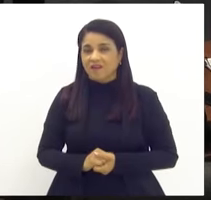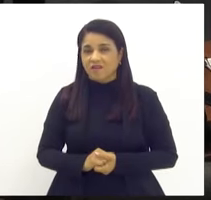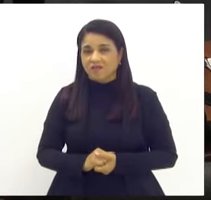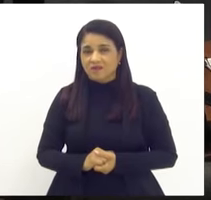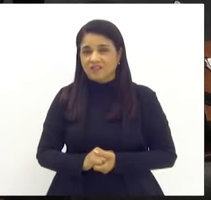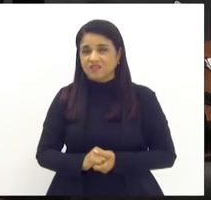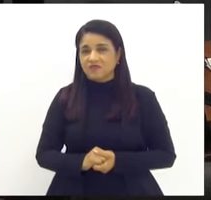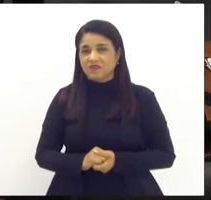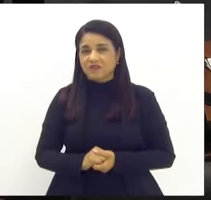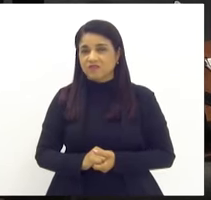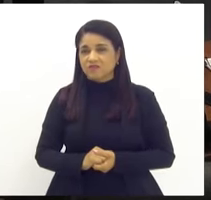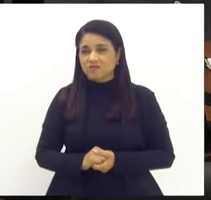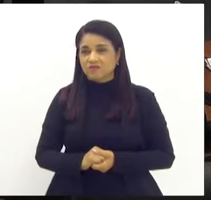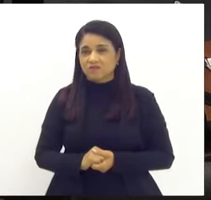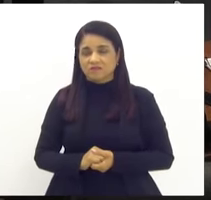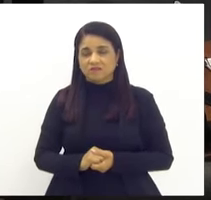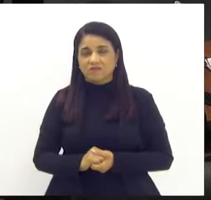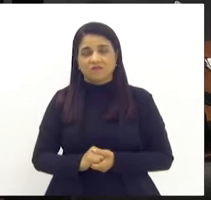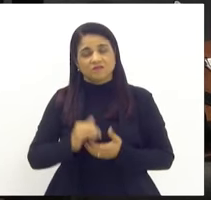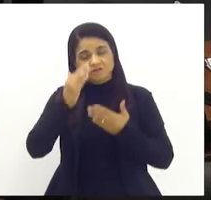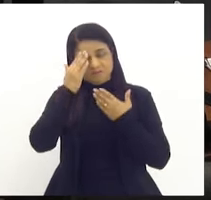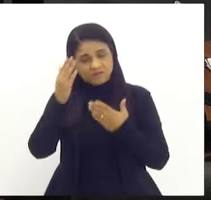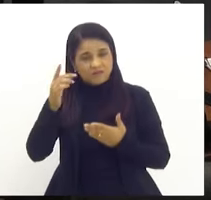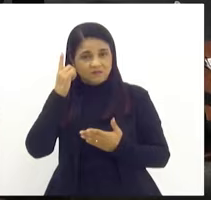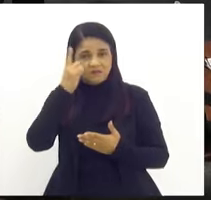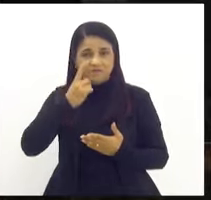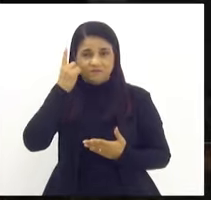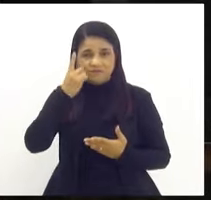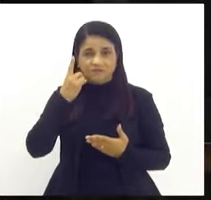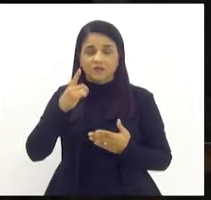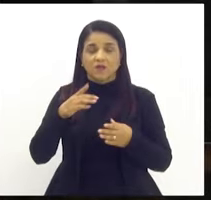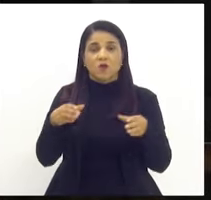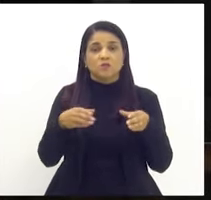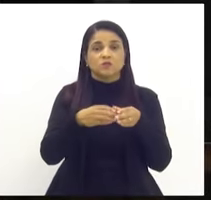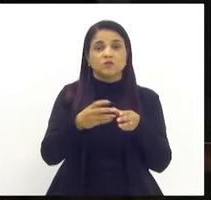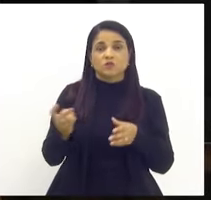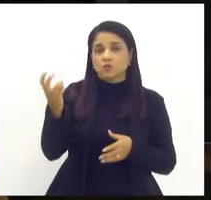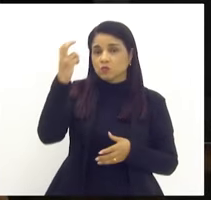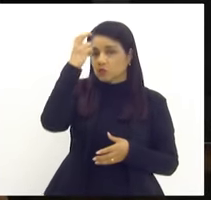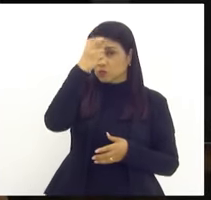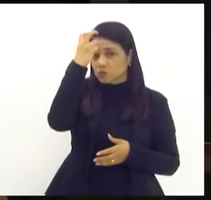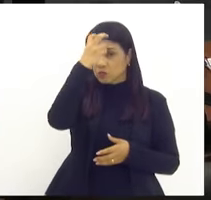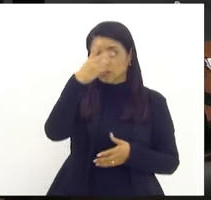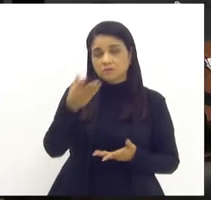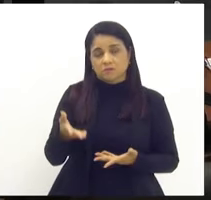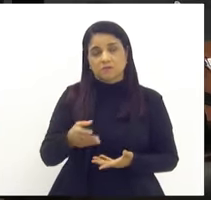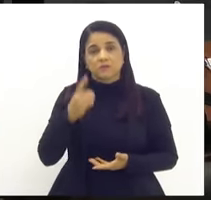contrário Obrigado deputada pela comissão de Cultura deputada Verônica